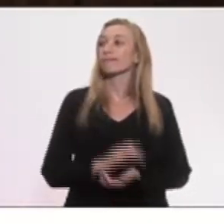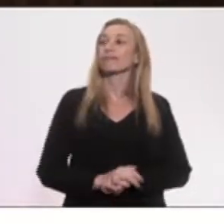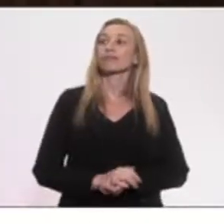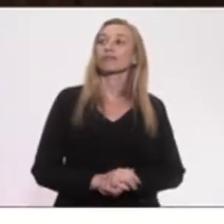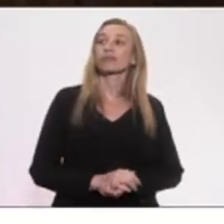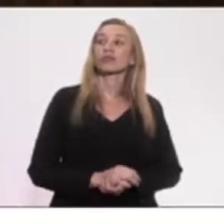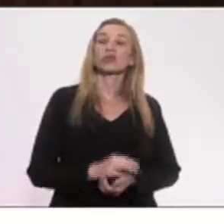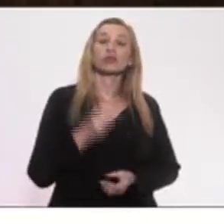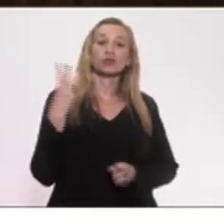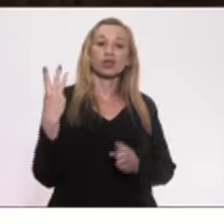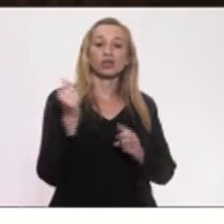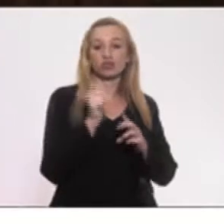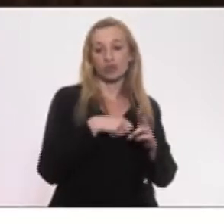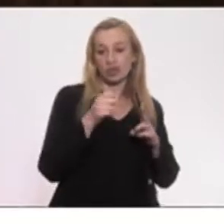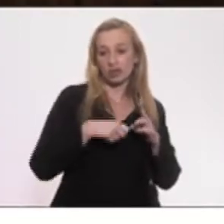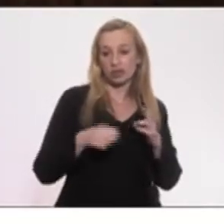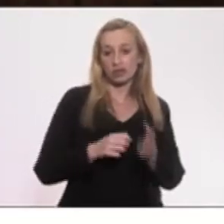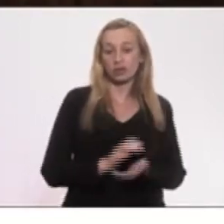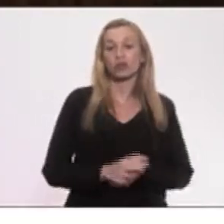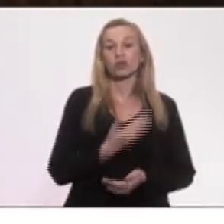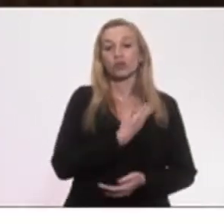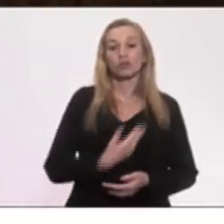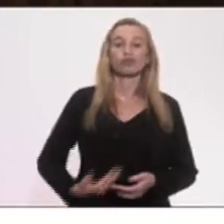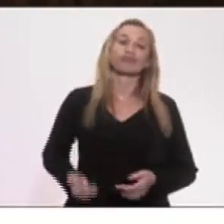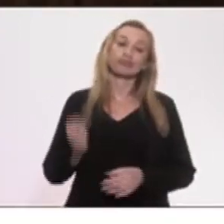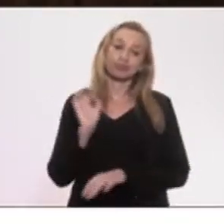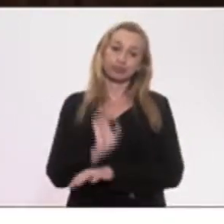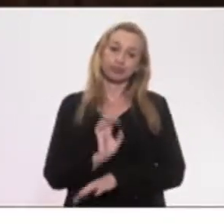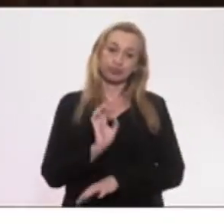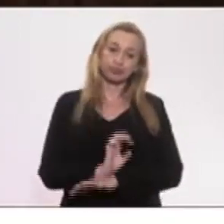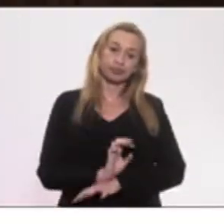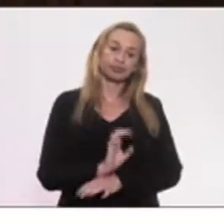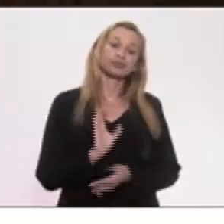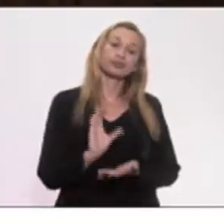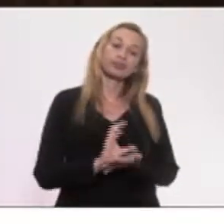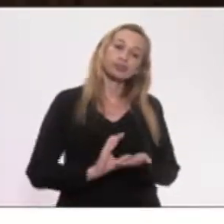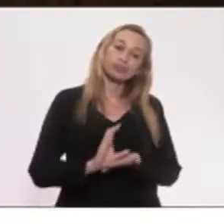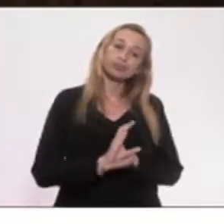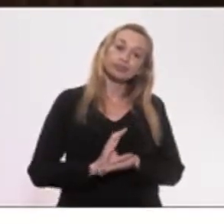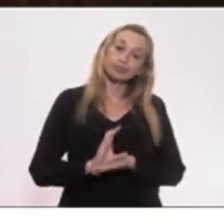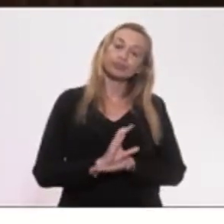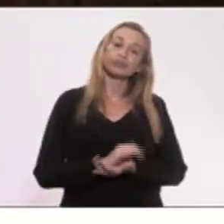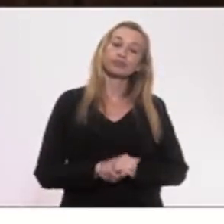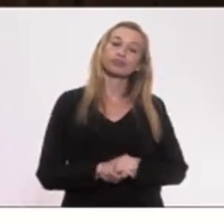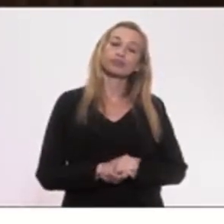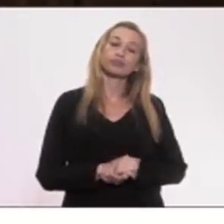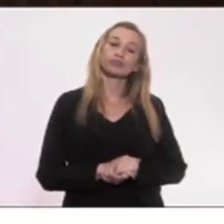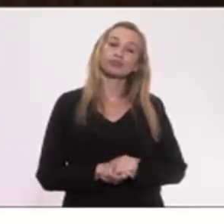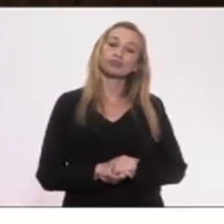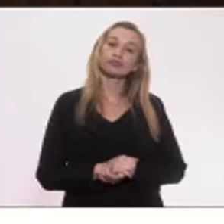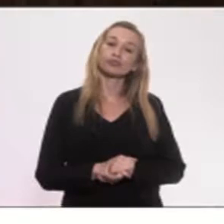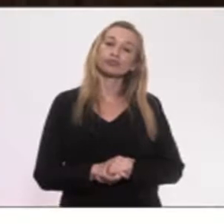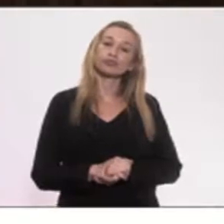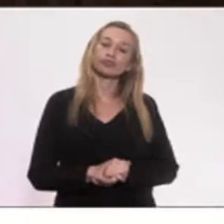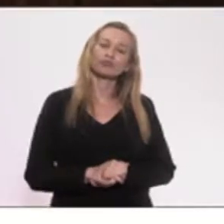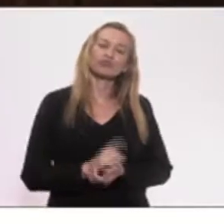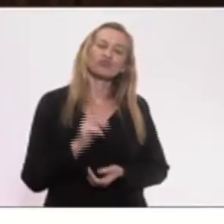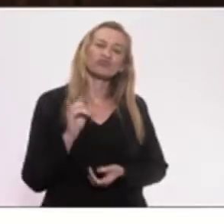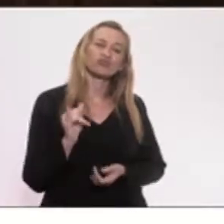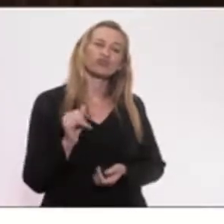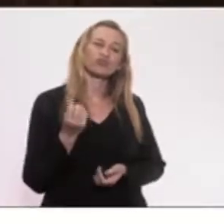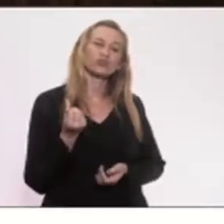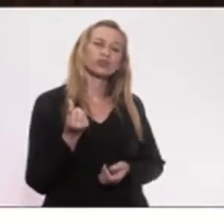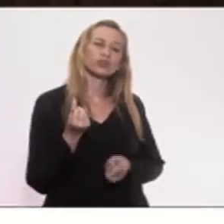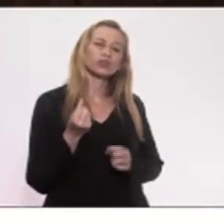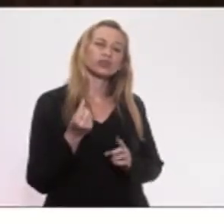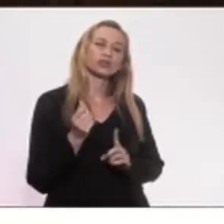primeiro trimestre, o governo do Estado instalou o Conselho Consultivo da região metropolitana. No dia